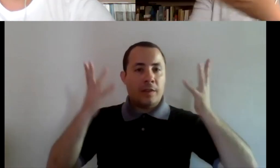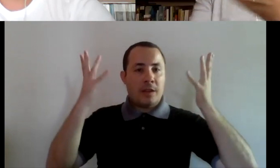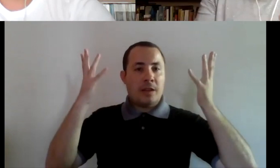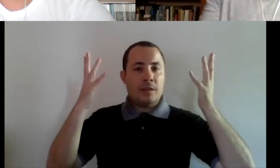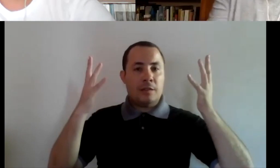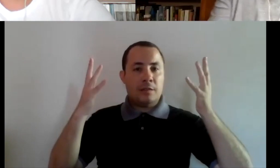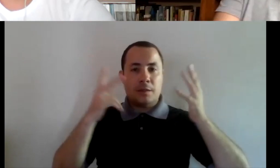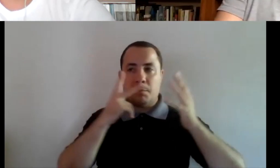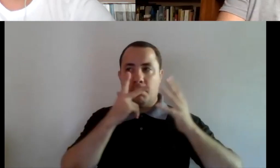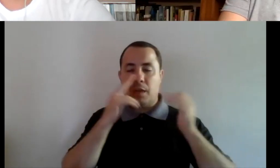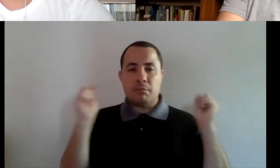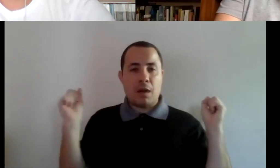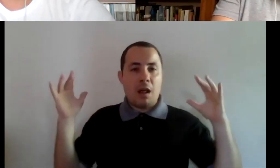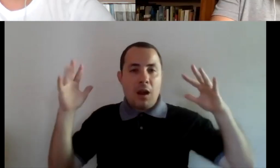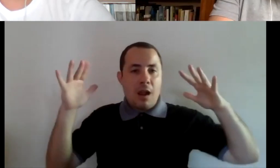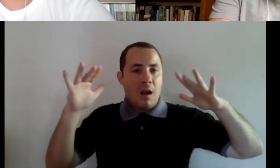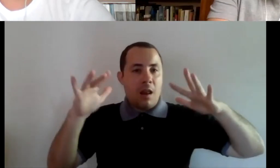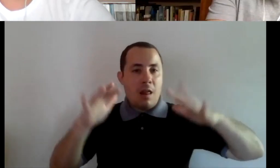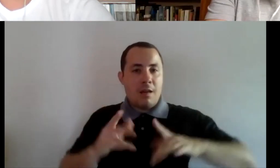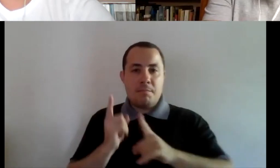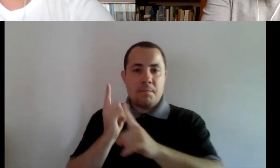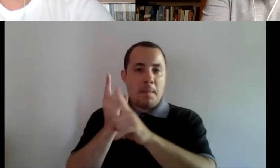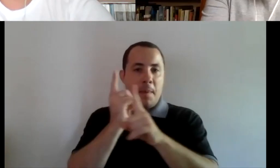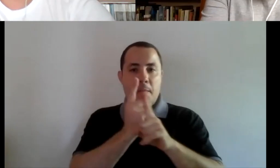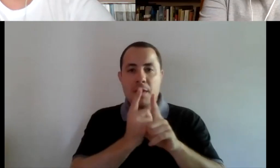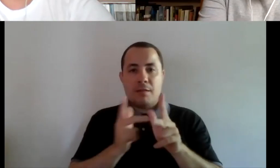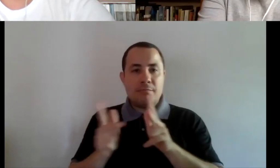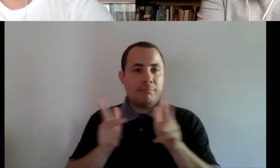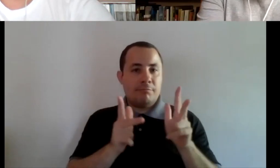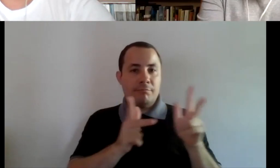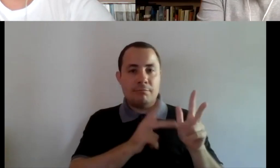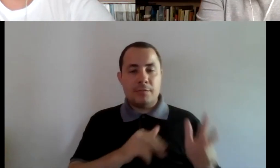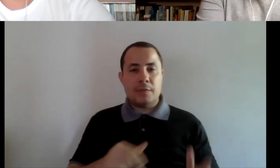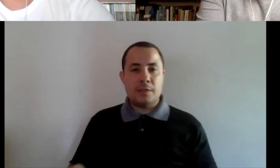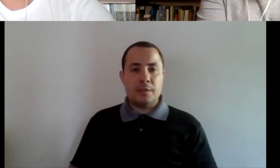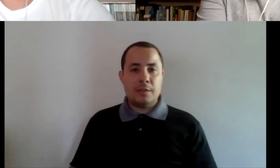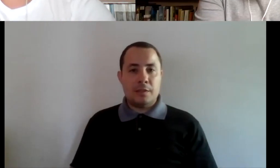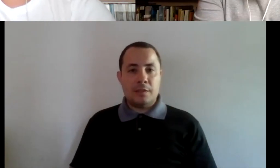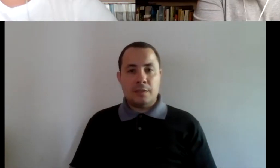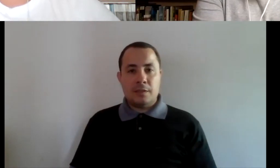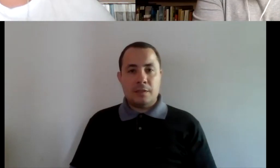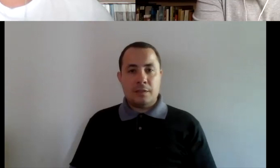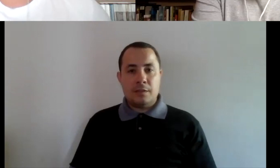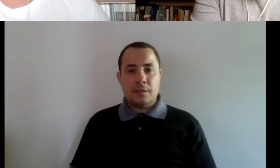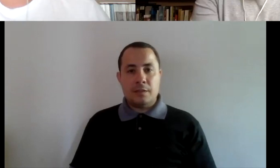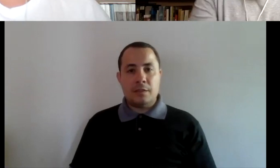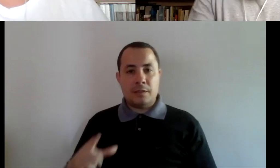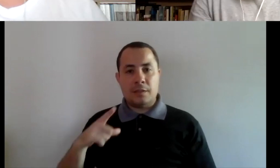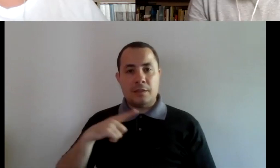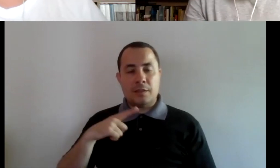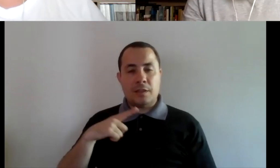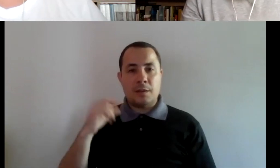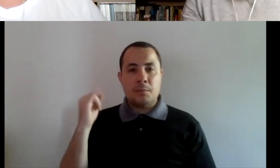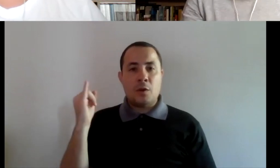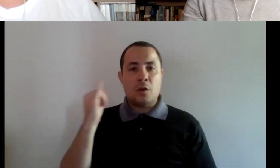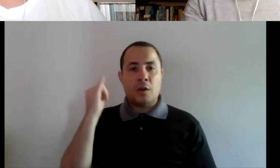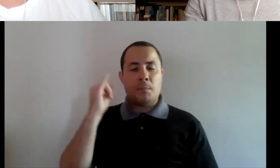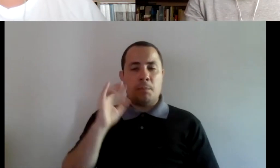ponto de encontro. Então tem enfim, tem uma importância também, mas é lógico que isso não substitui uma...